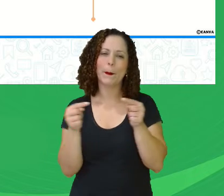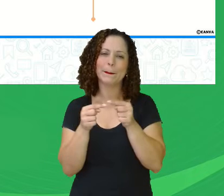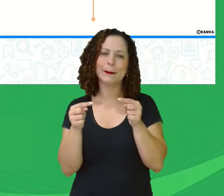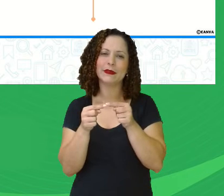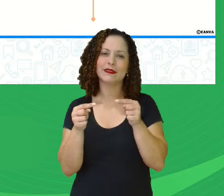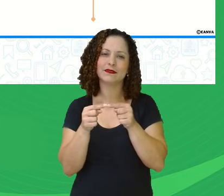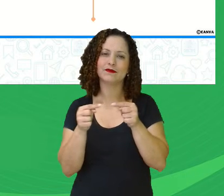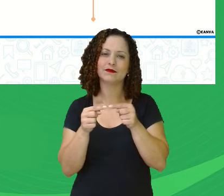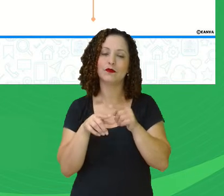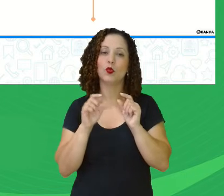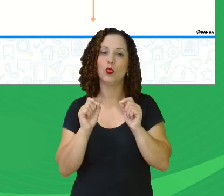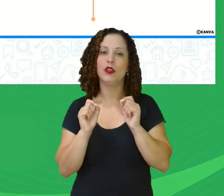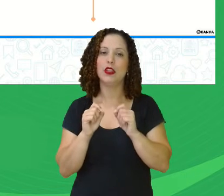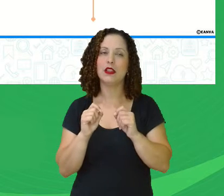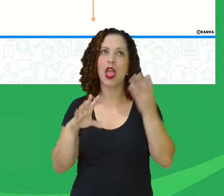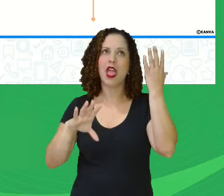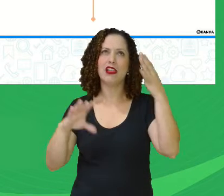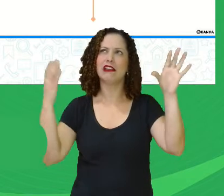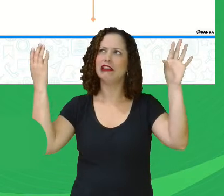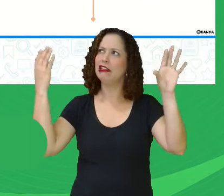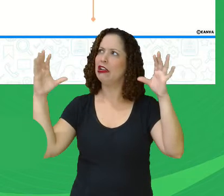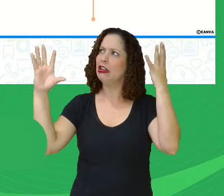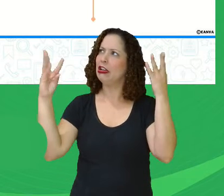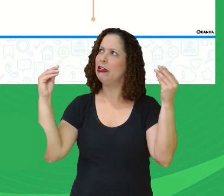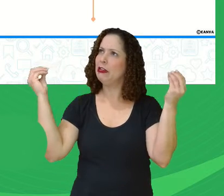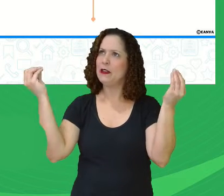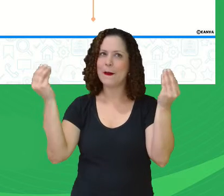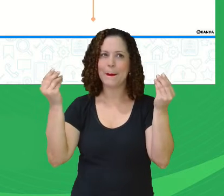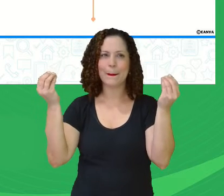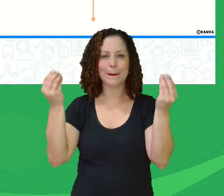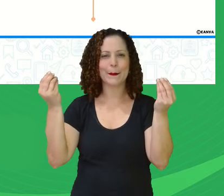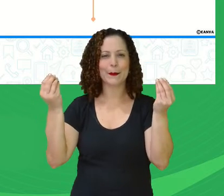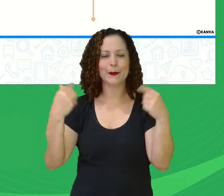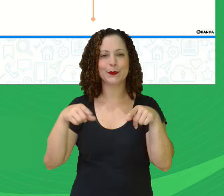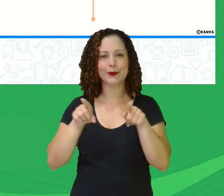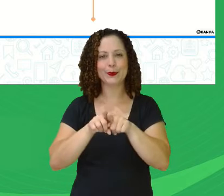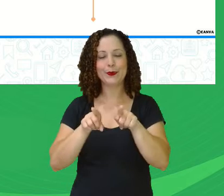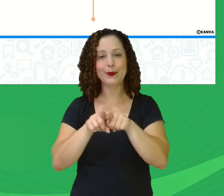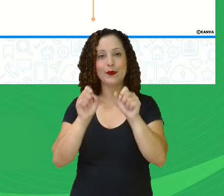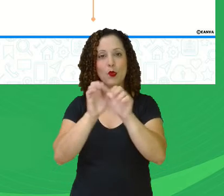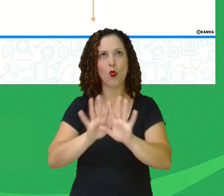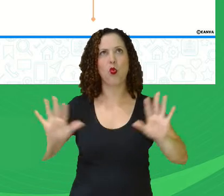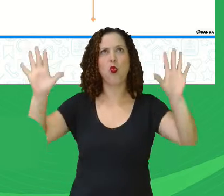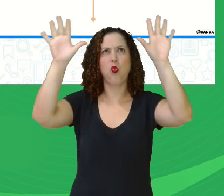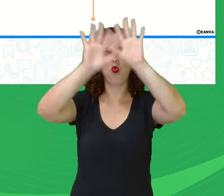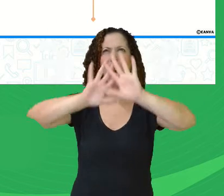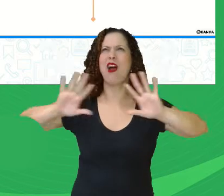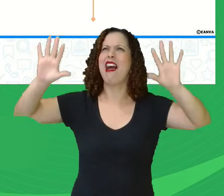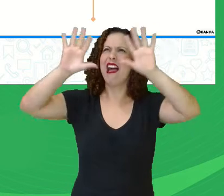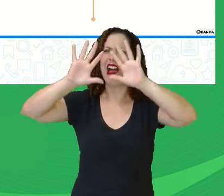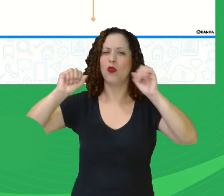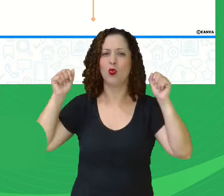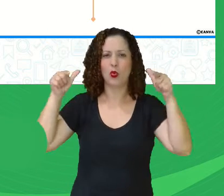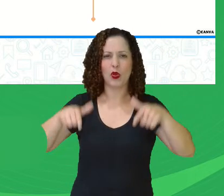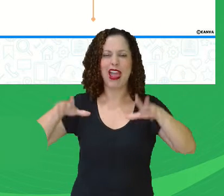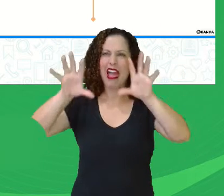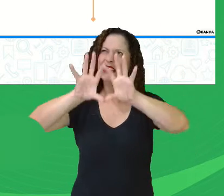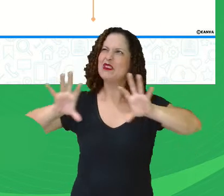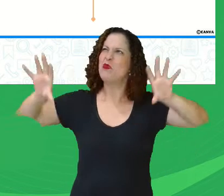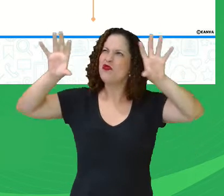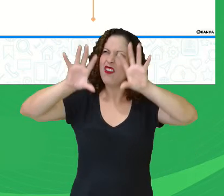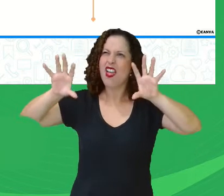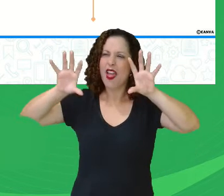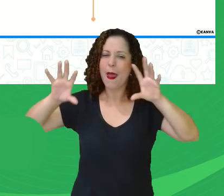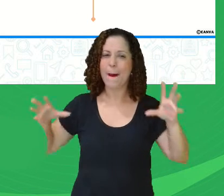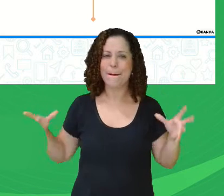Quando as pessoas falam do clima, quando as pessoas falam, por exemplo, esse espaço aqui está com uma atmosfera um pouco